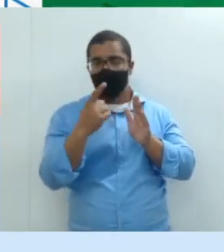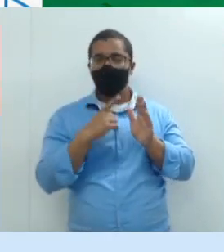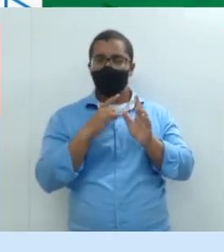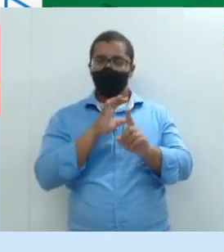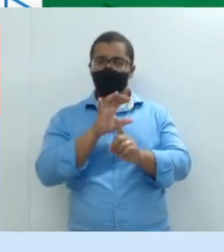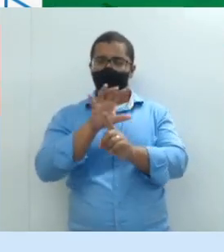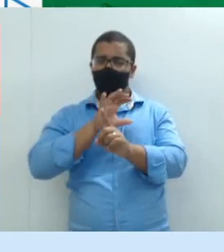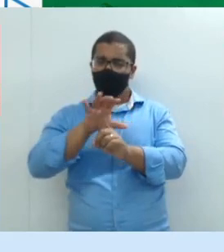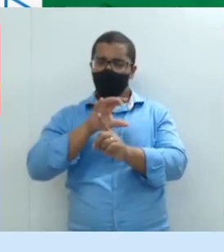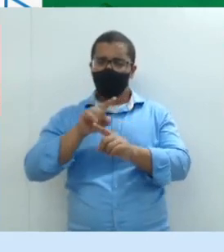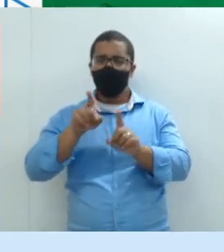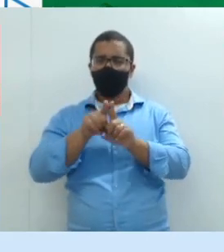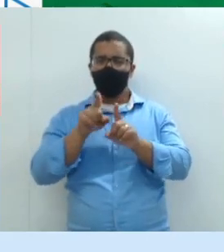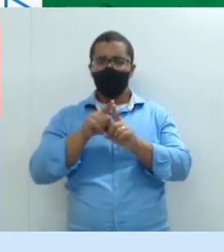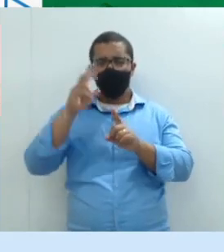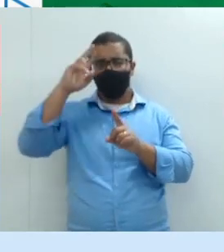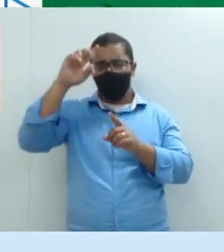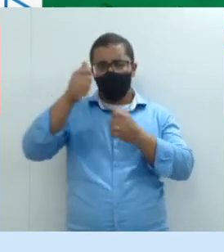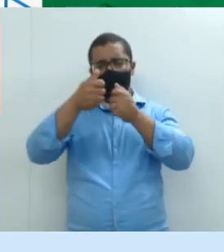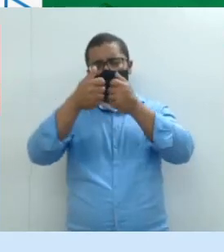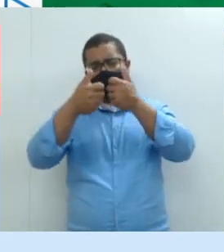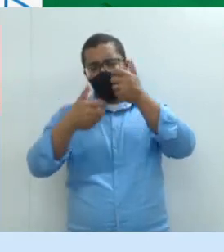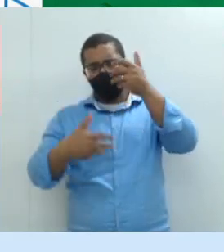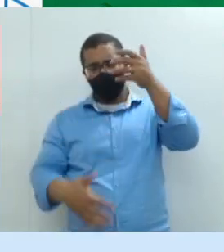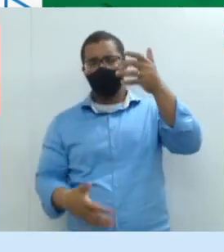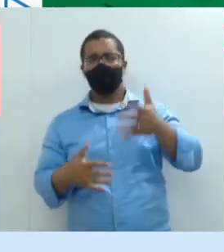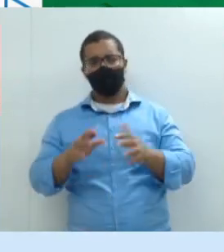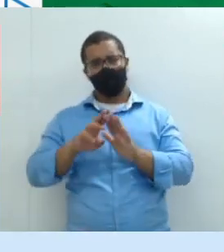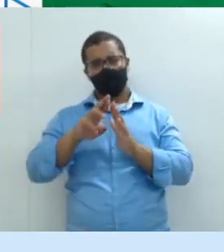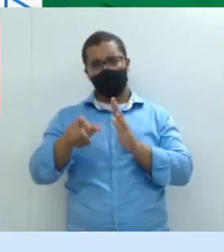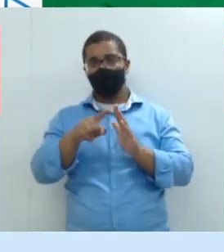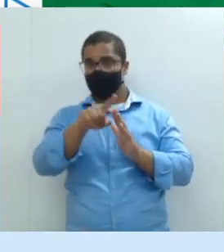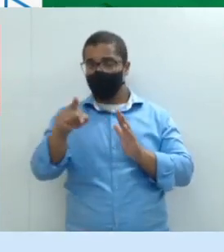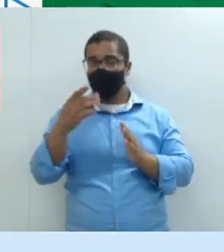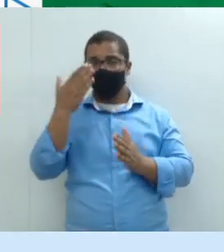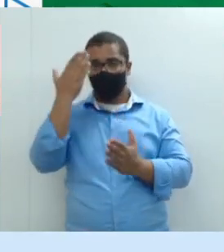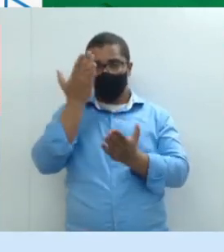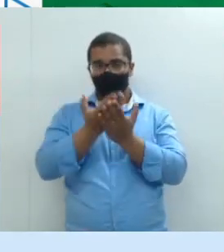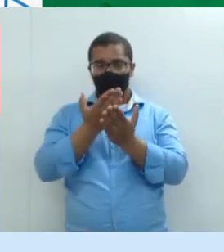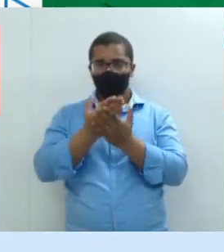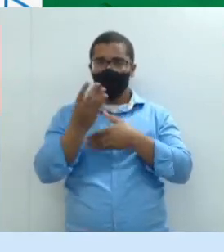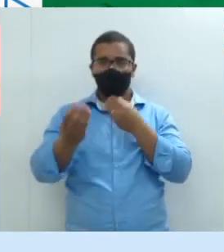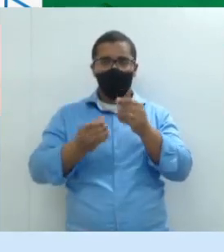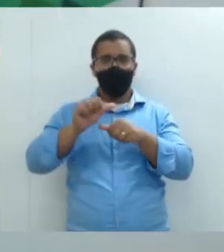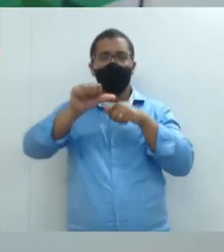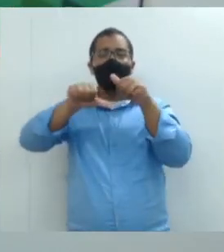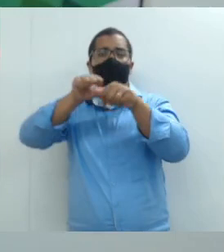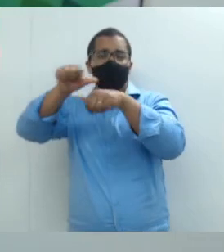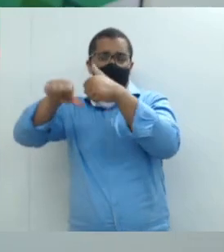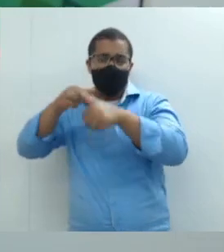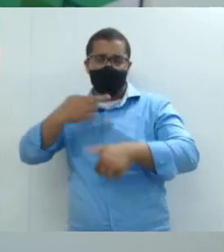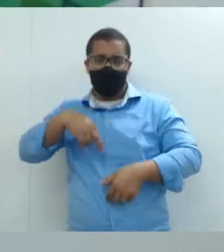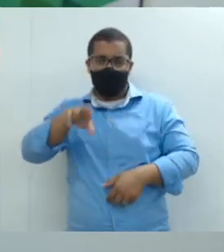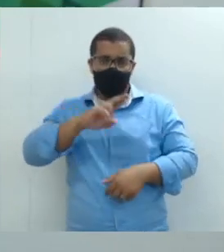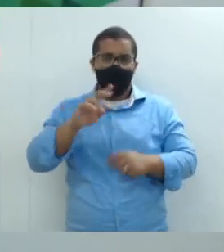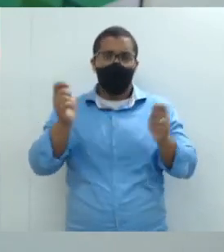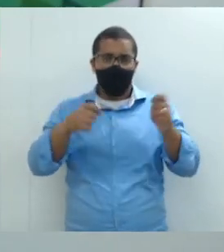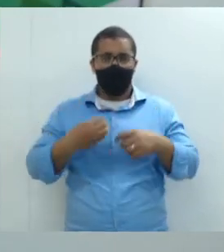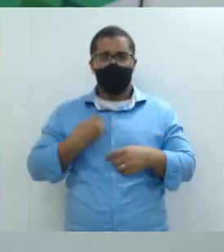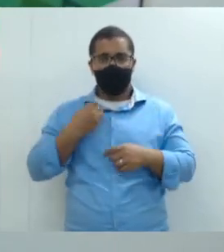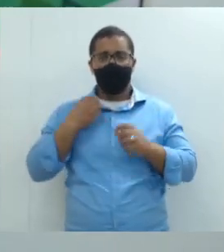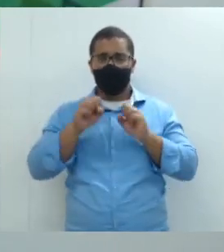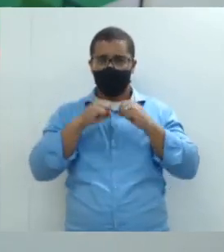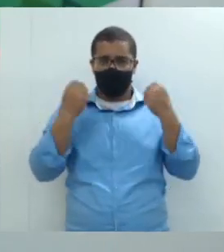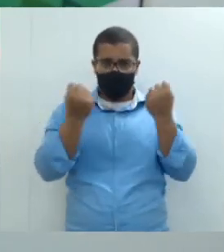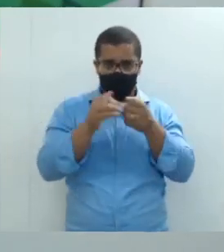influência e esses desdobrar, né? Como vai ser essas questões religiosas, como elas se dão, como elas acontecem na vida da sociedade. Tá